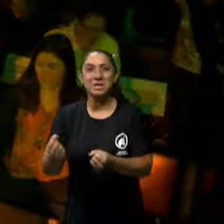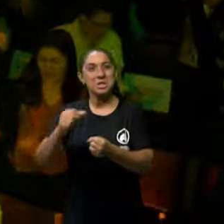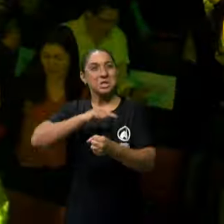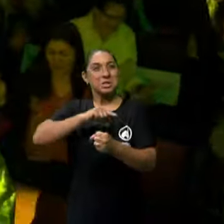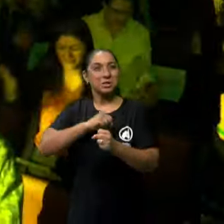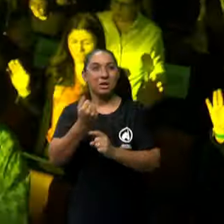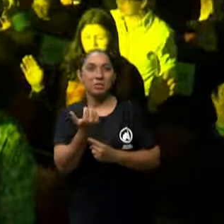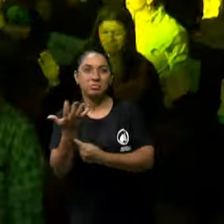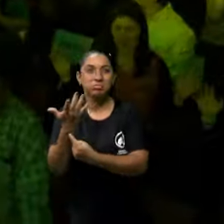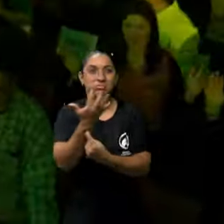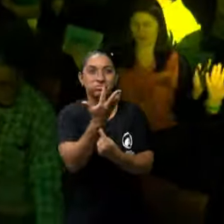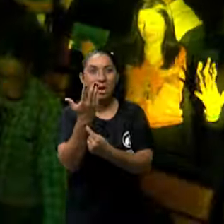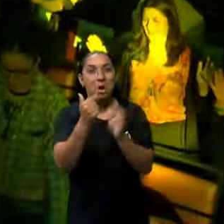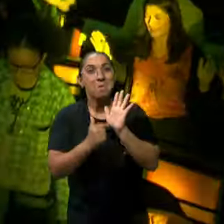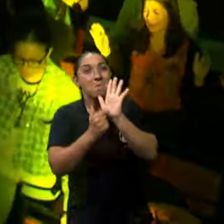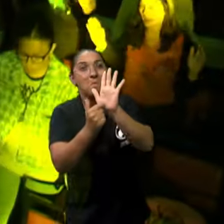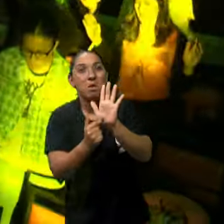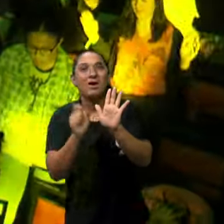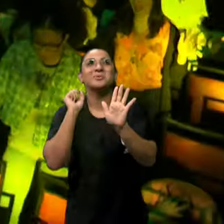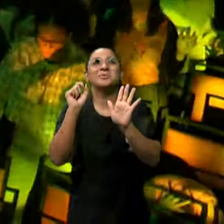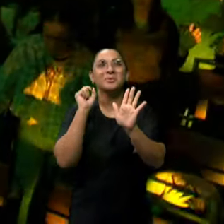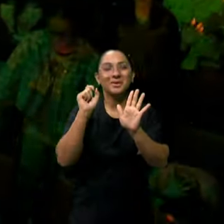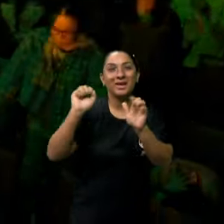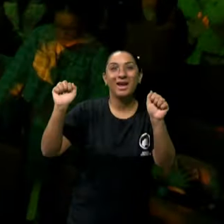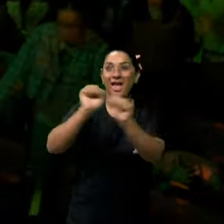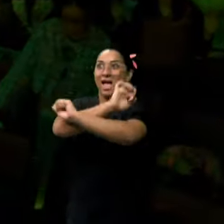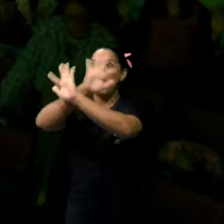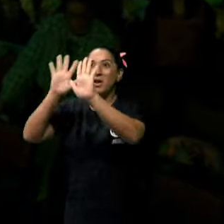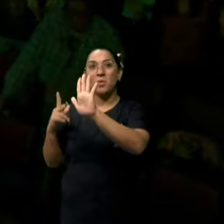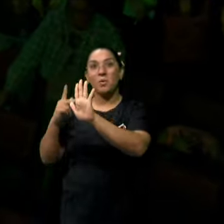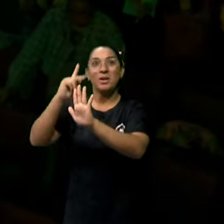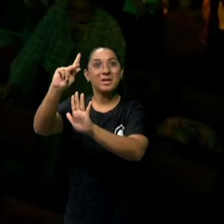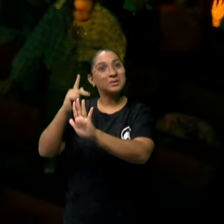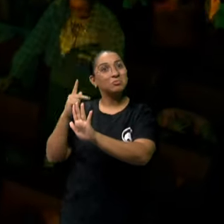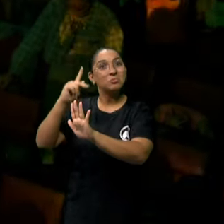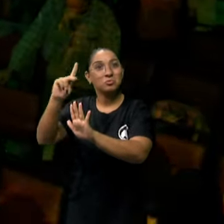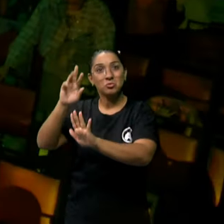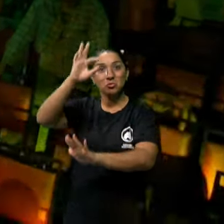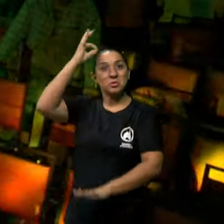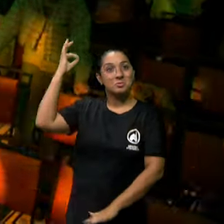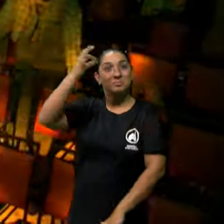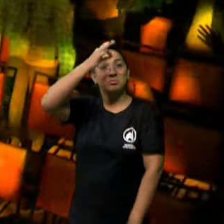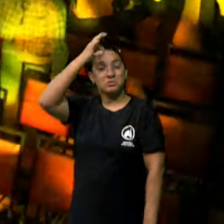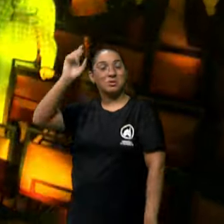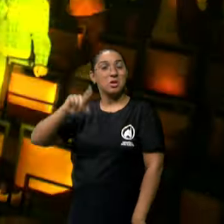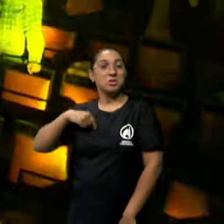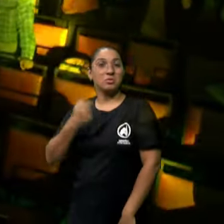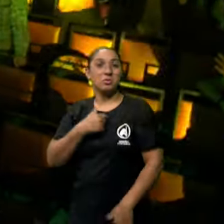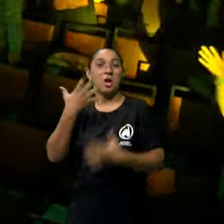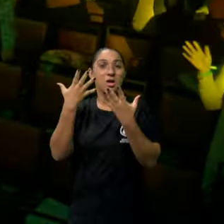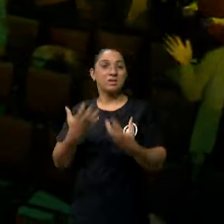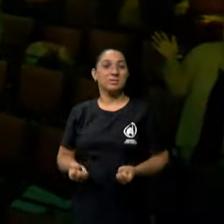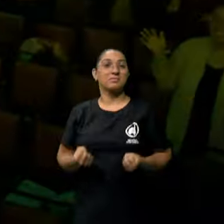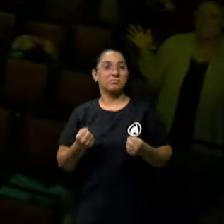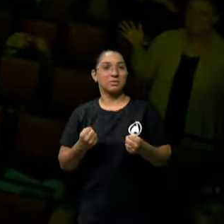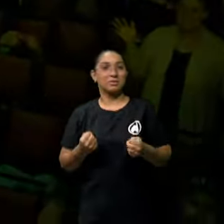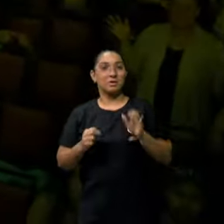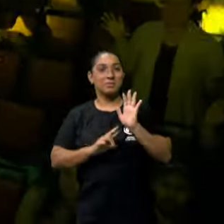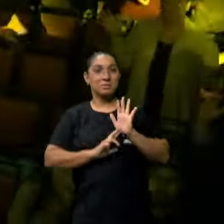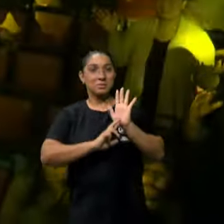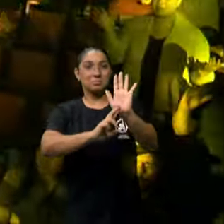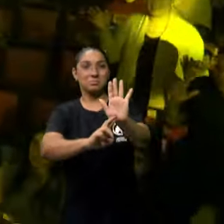a tua glória devergonhar babacaia xi levantou não não não não não não não não não não não não não não não não não não